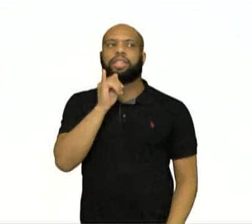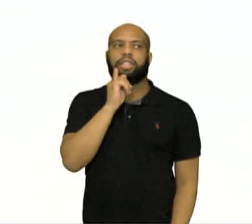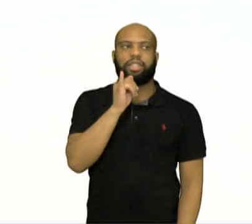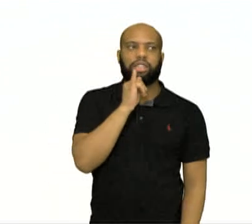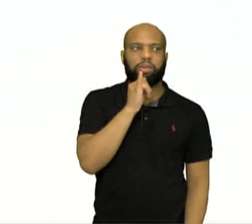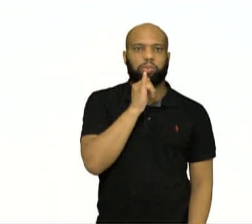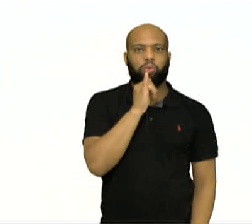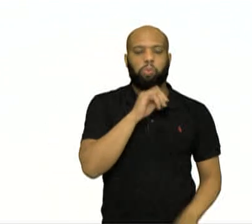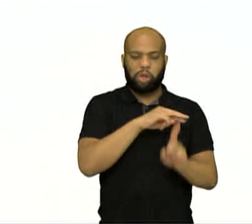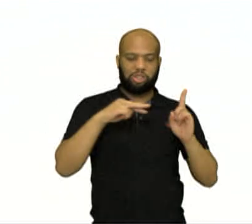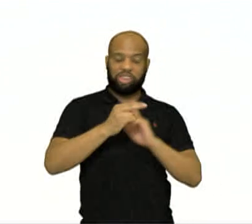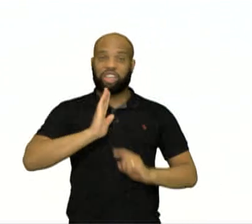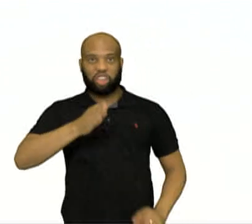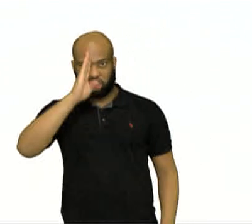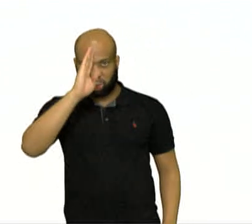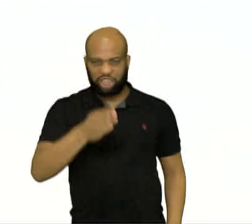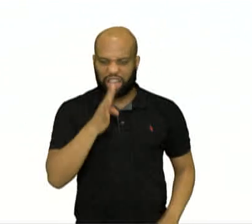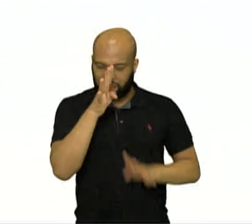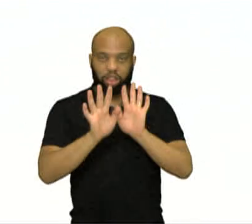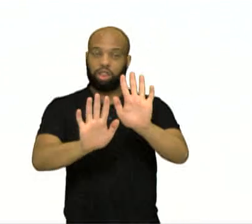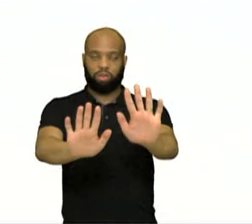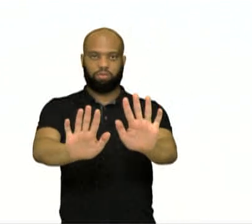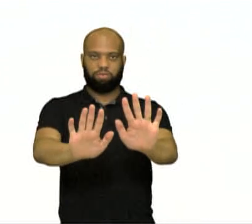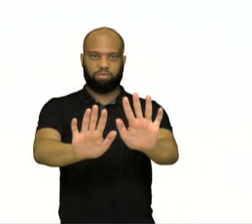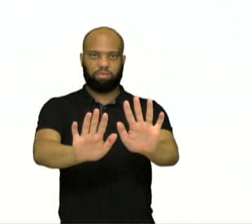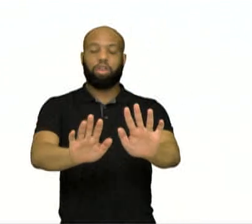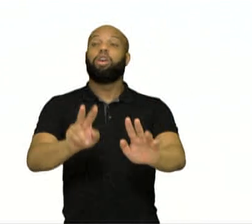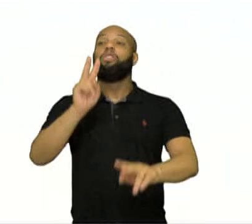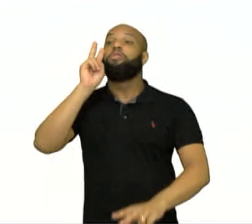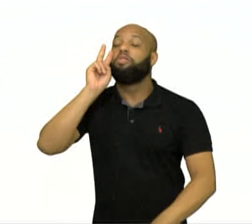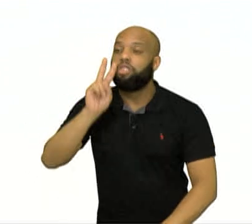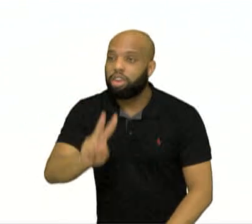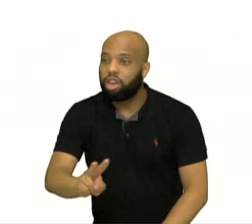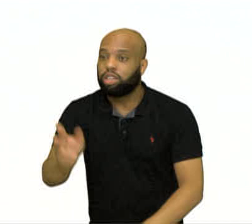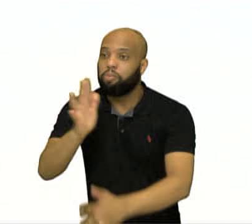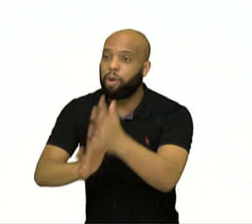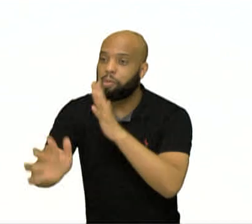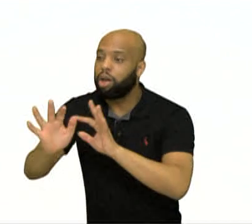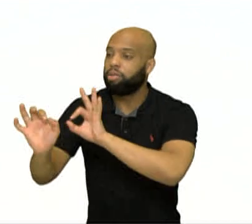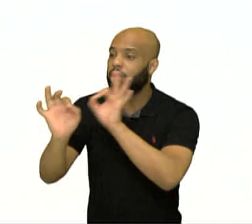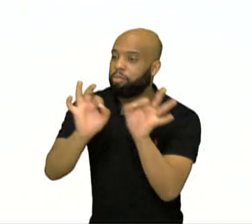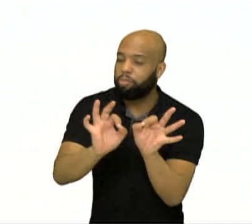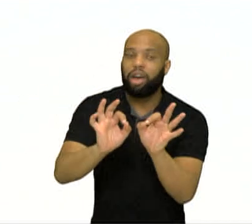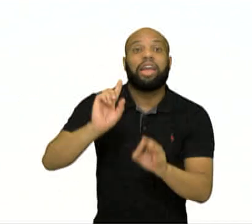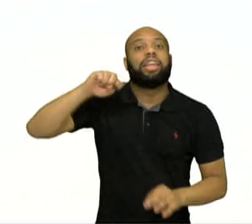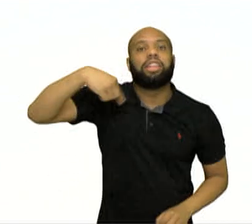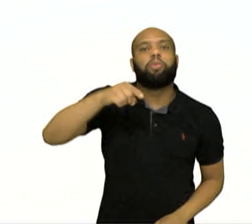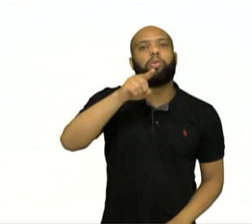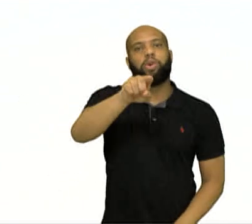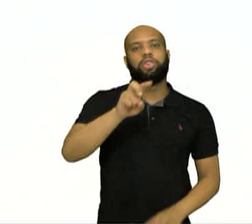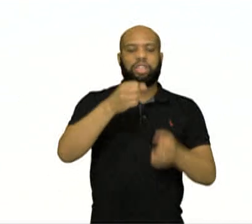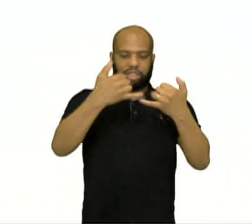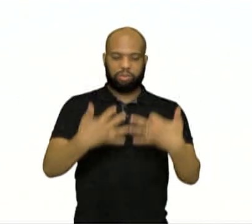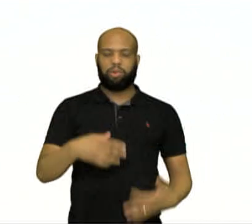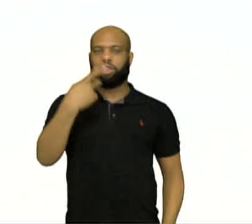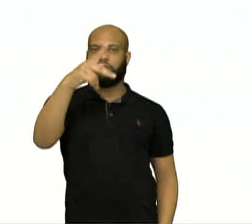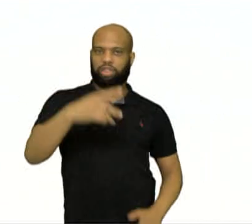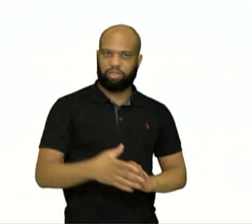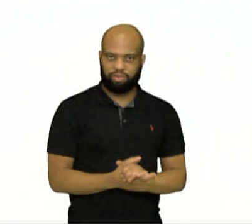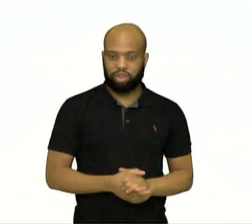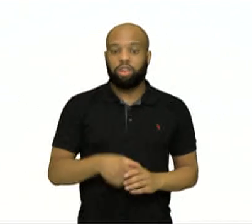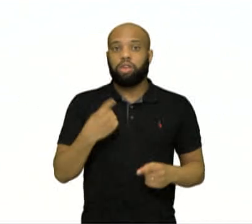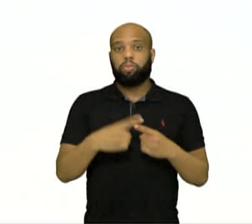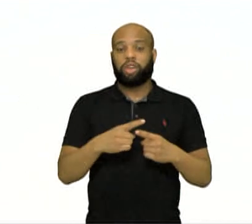mostrar o seu ponto de vista. Ouça primeiro, fale depois. Durante uma conversa e em especial em uma situação de